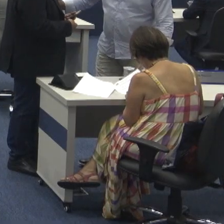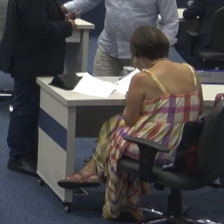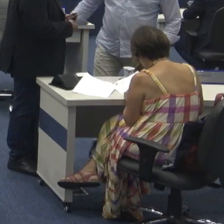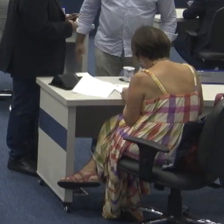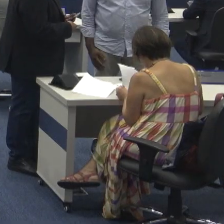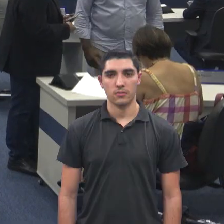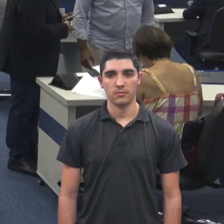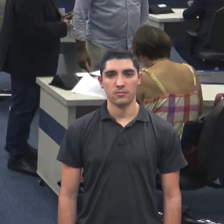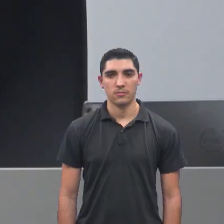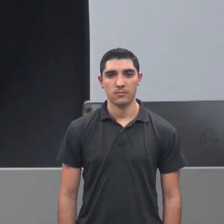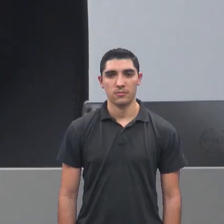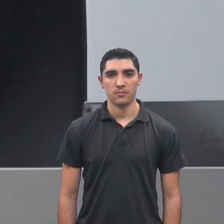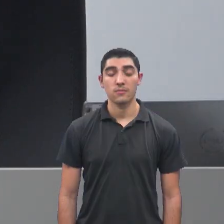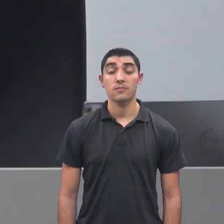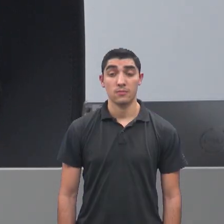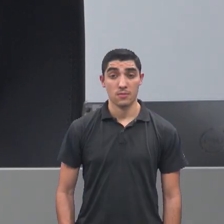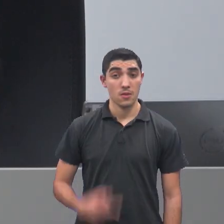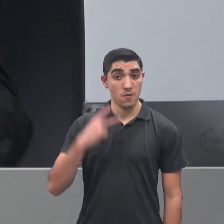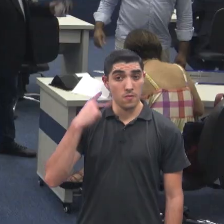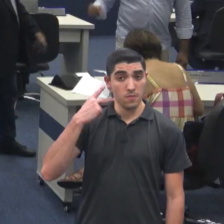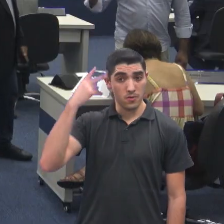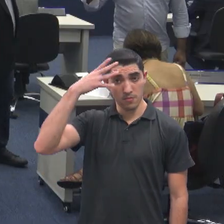Com a palavra, o vereador Sena.